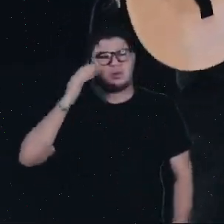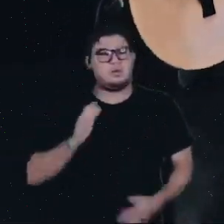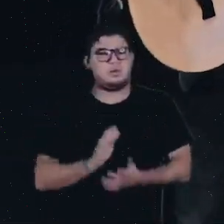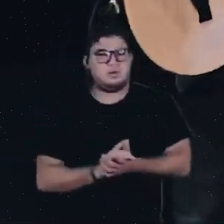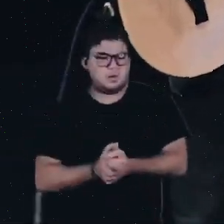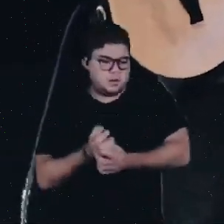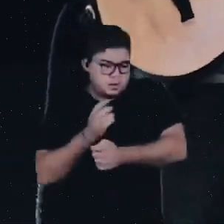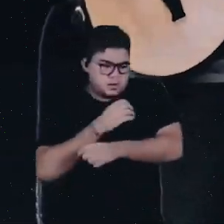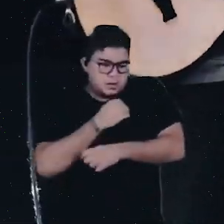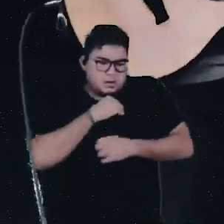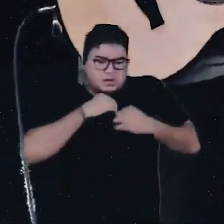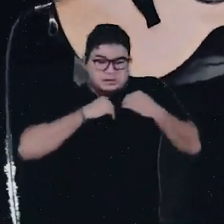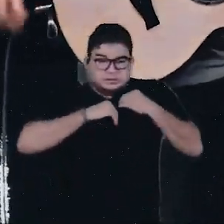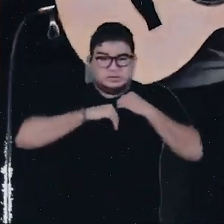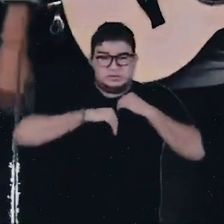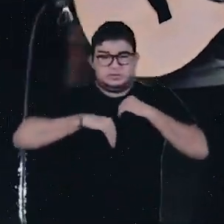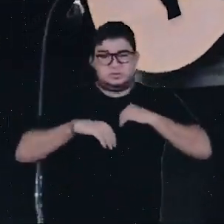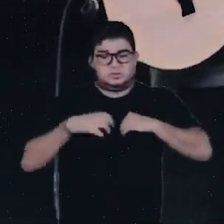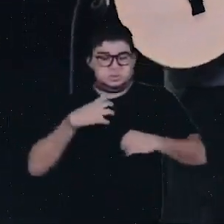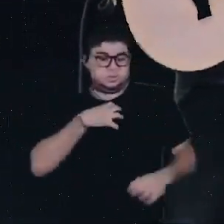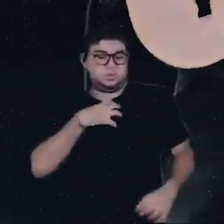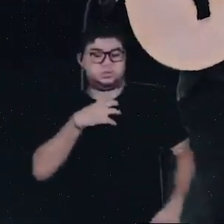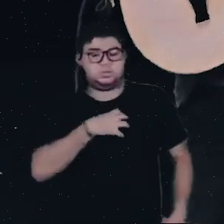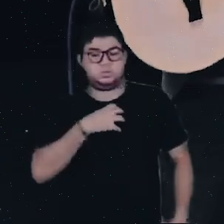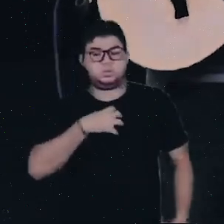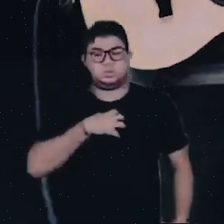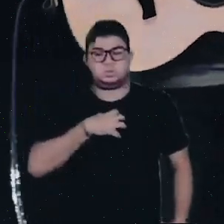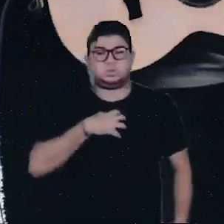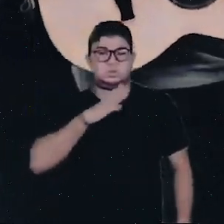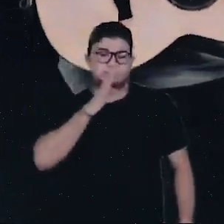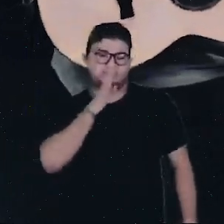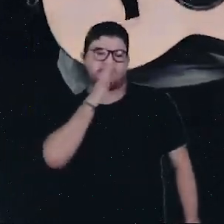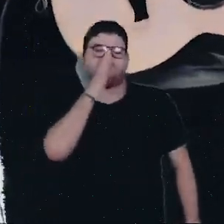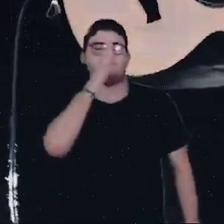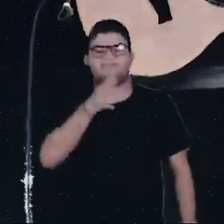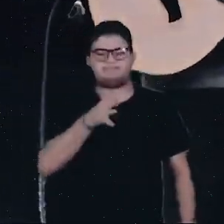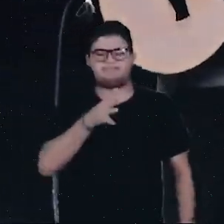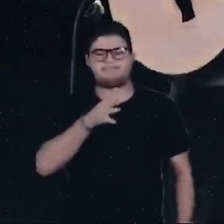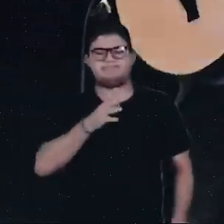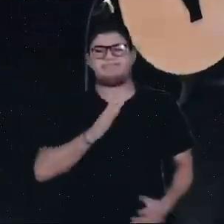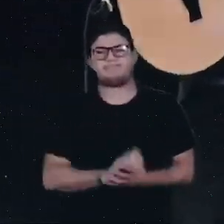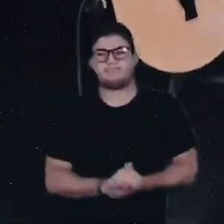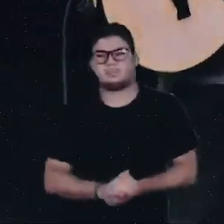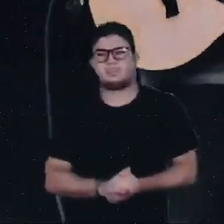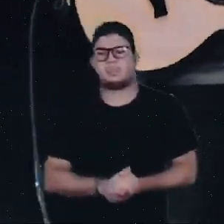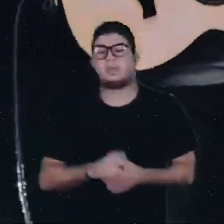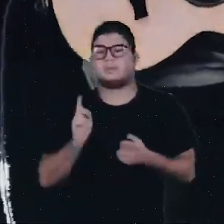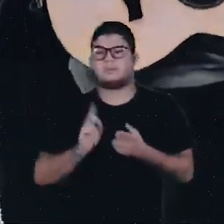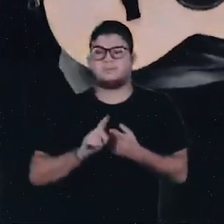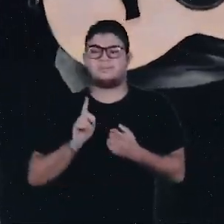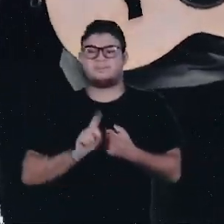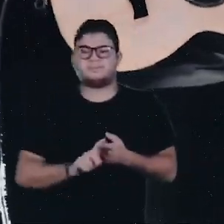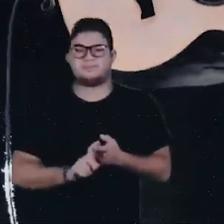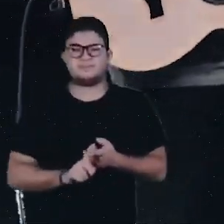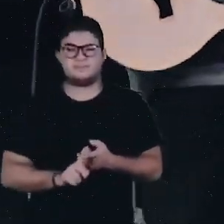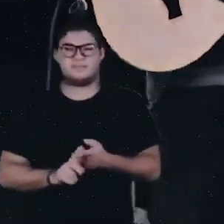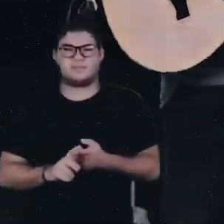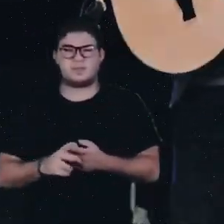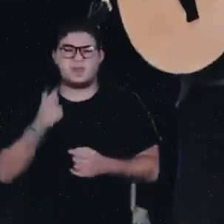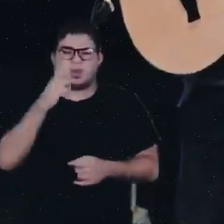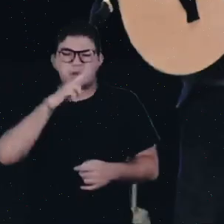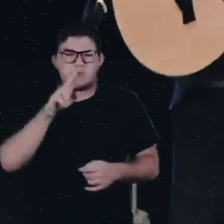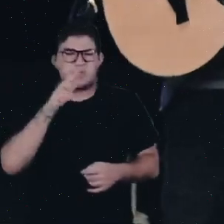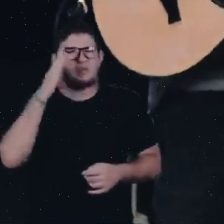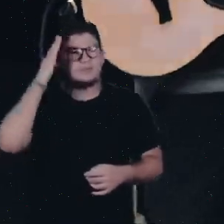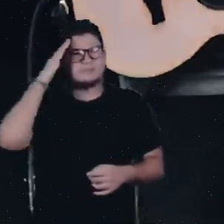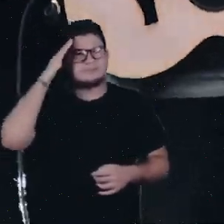mais profundas normalmente são causadas por rejeição. Isso porque, olha o que acontece: